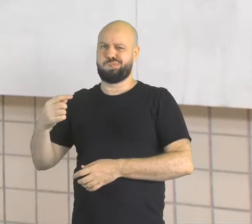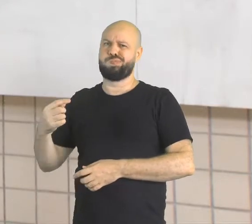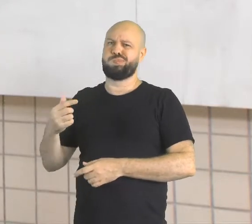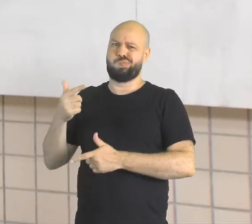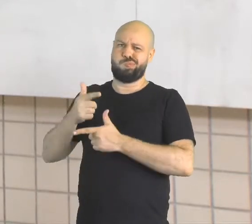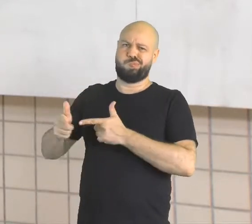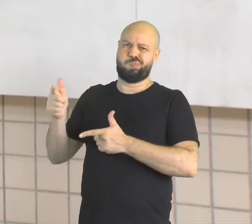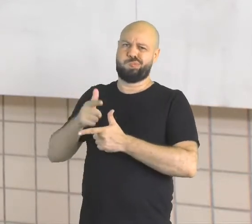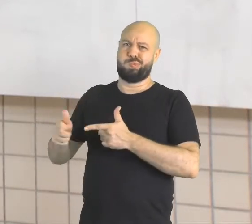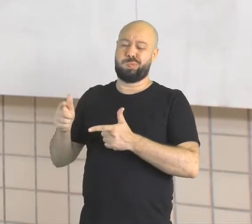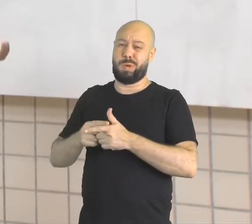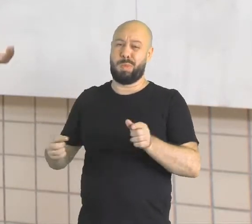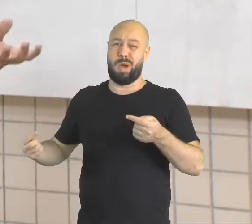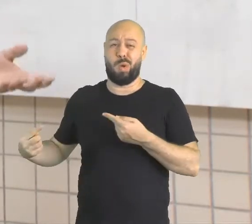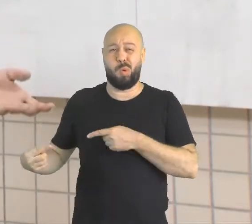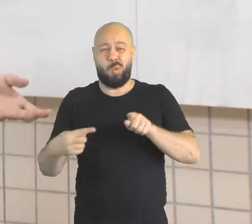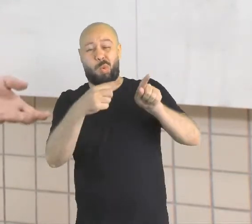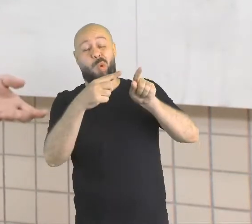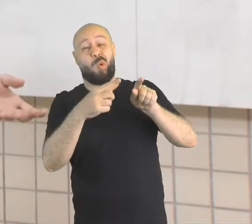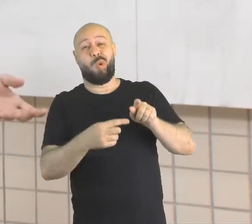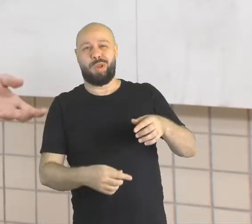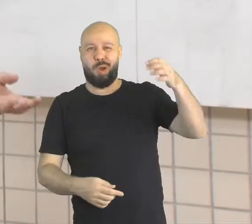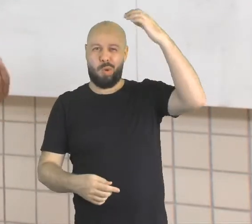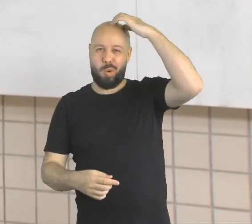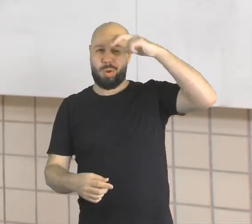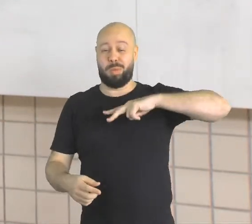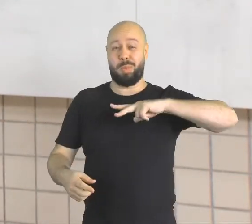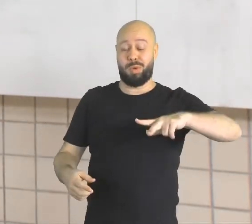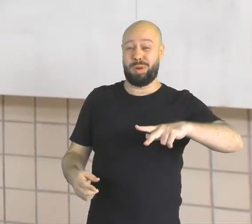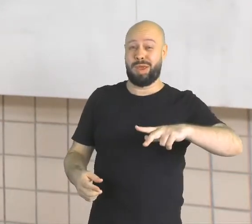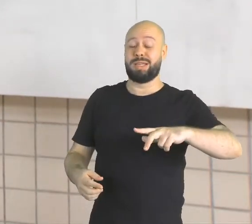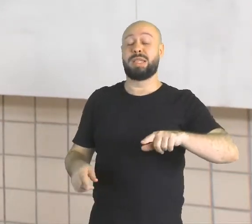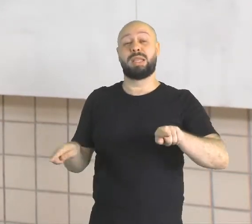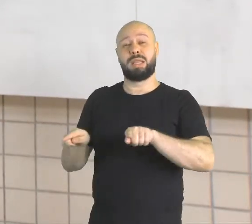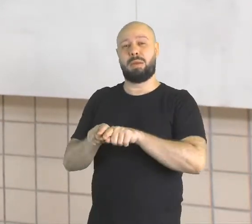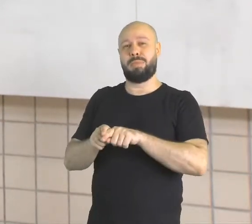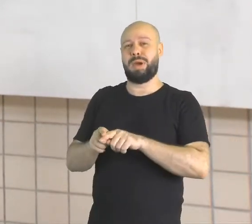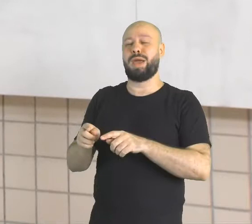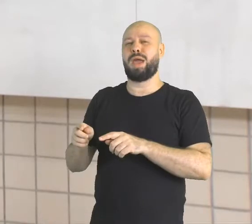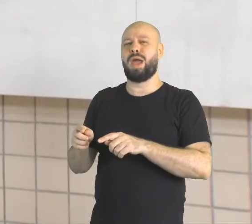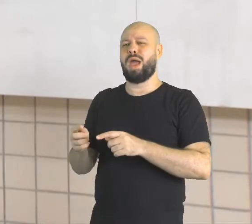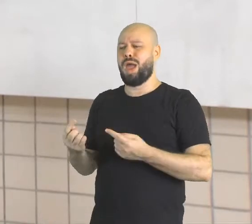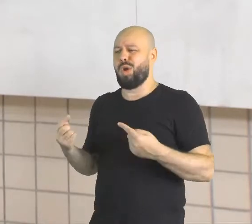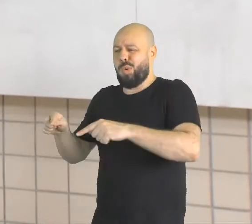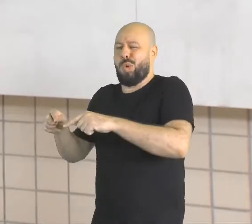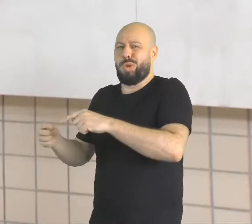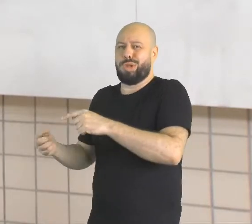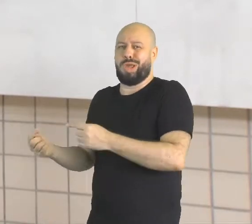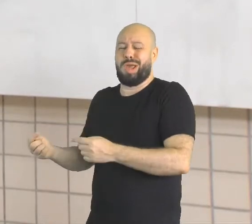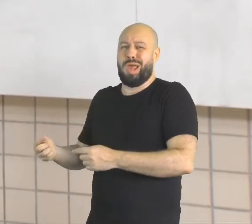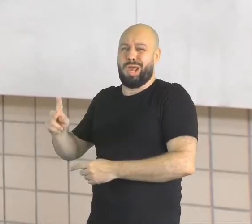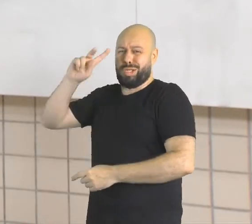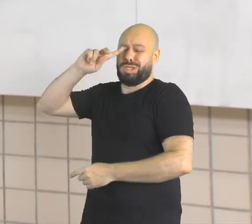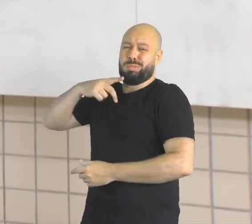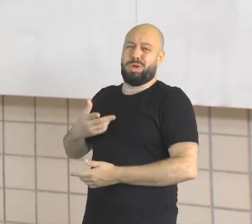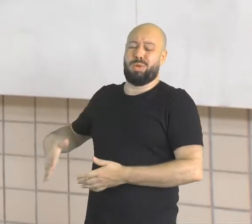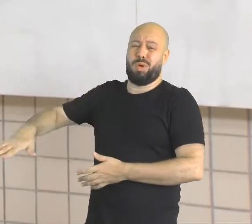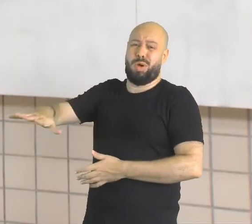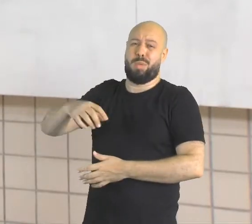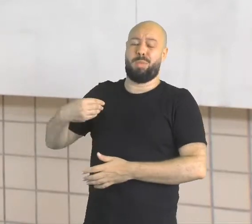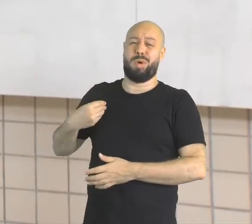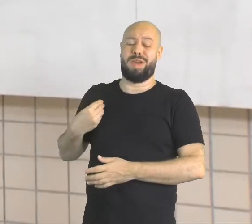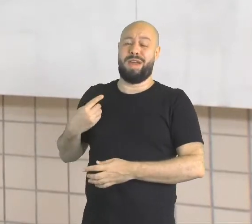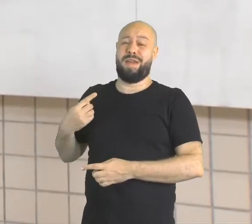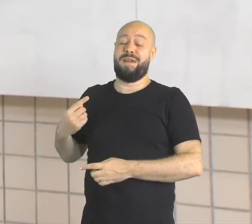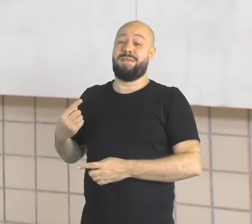a coroa quanto para os próprios indígenas, porque os indígenas eram forçados a viver agora em locais cercados, com